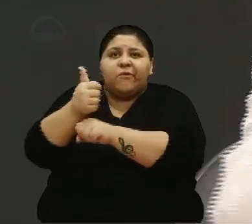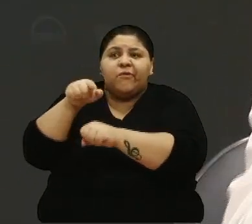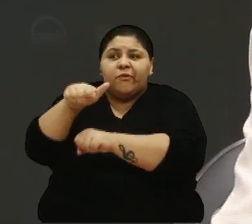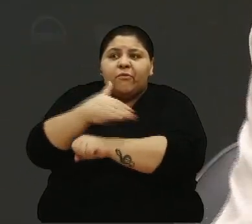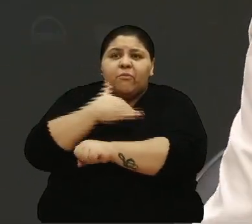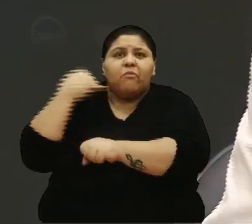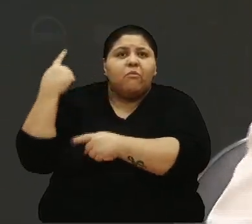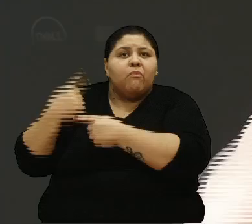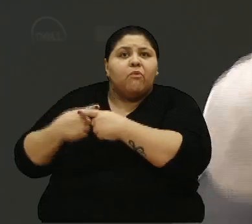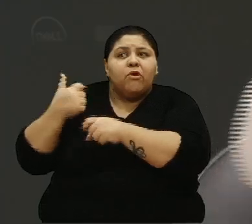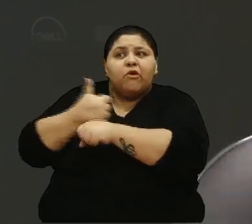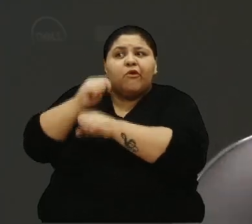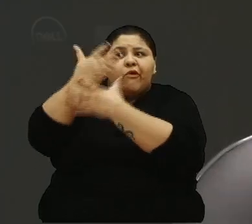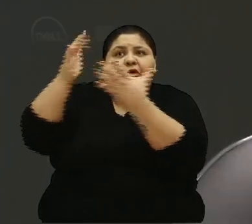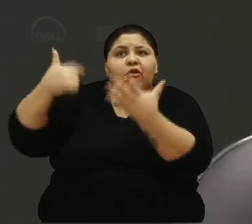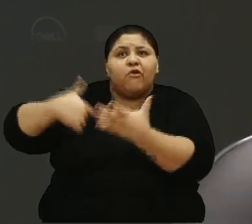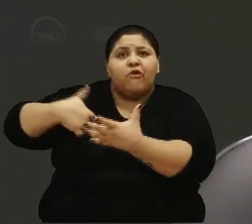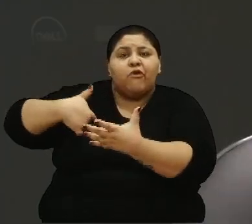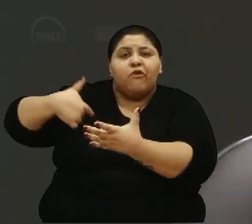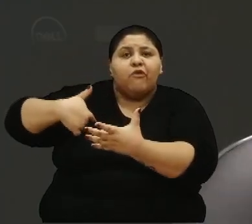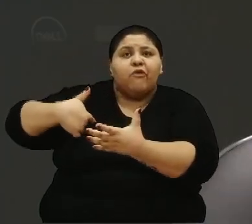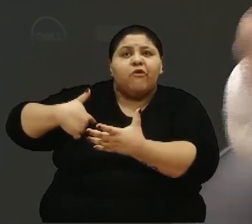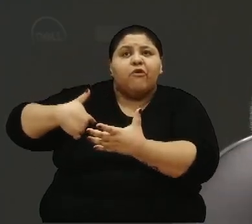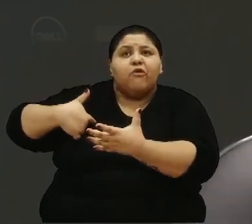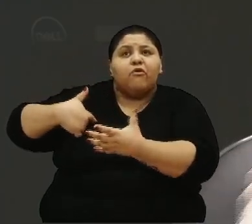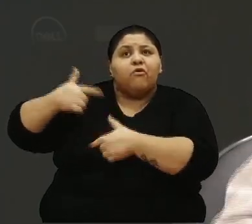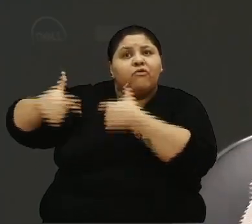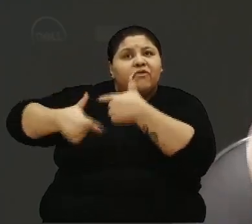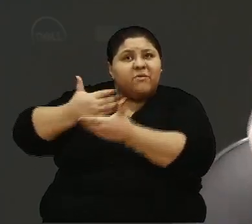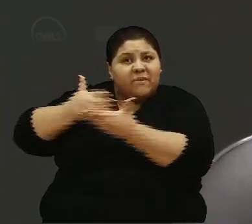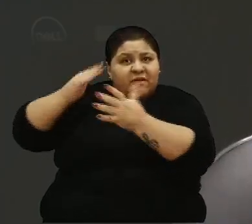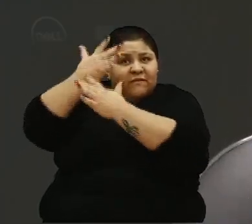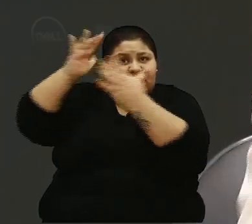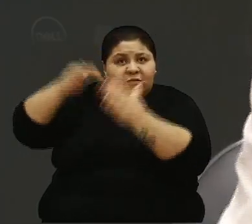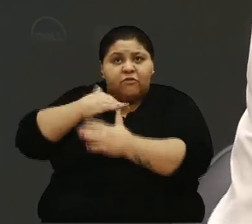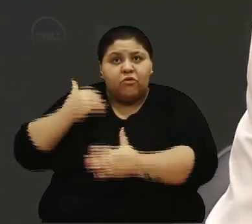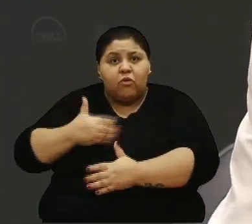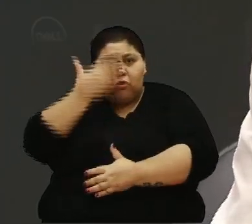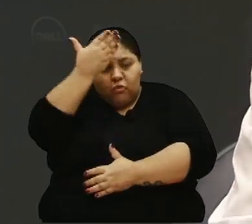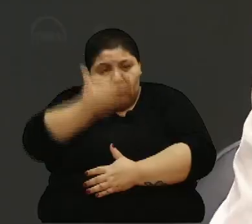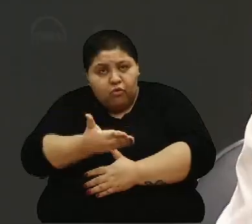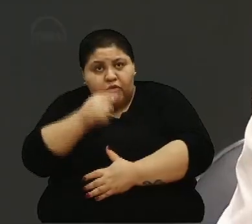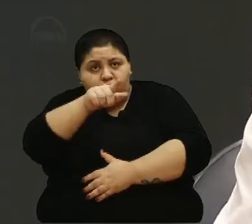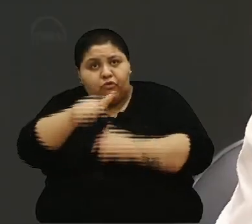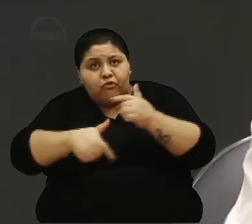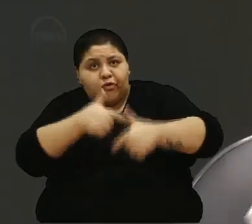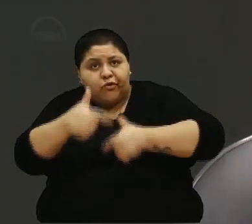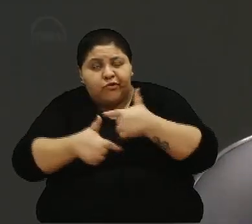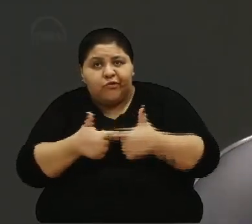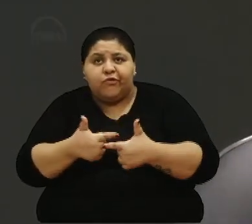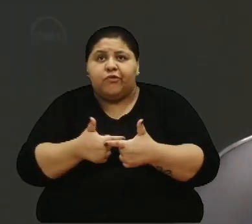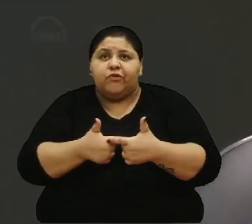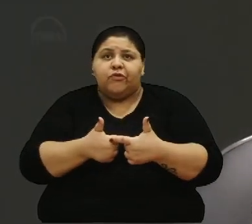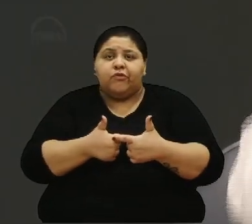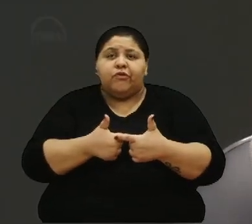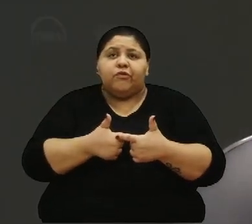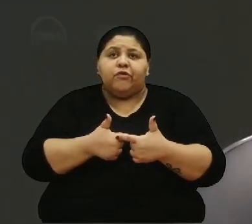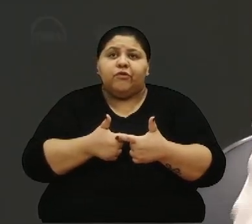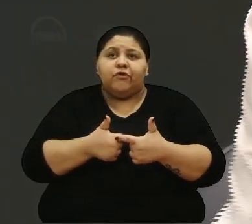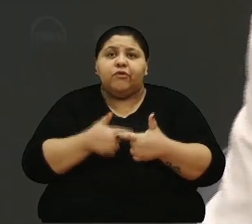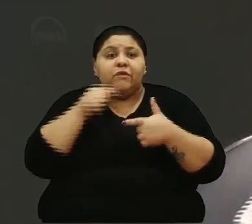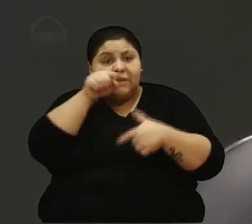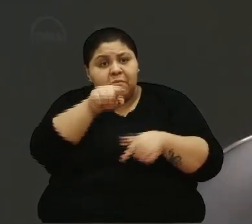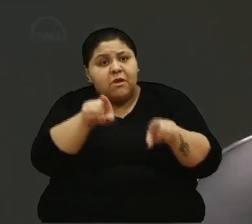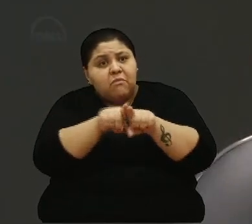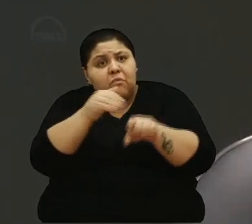morto por ser ambientalista. E se eu fizesse a opção por ser ambientalista, eu seria morto. Se fosse o senhor em serviço na data dessa reintegração de posse, seria o